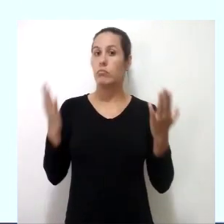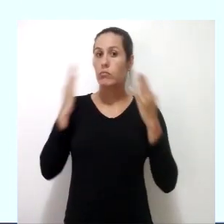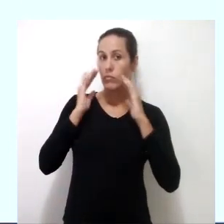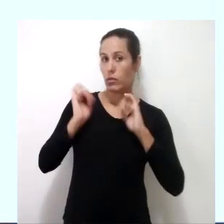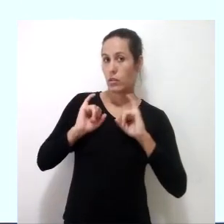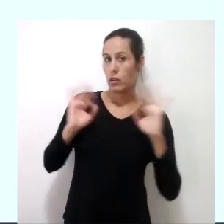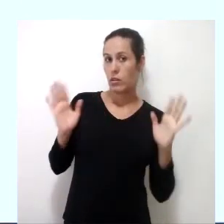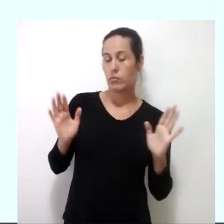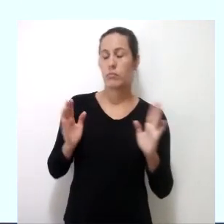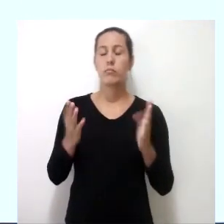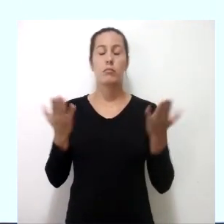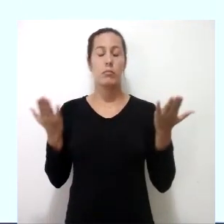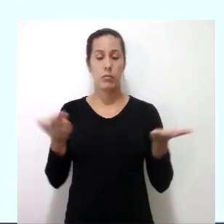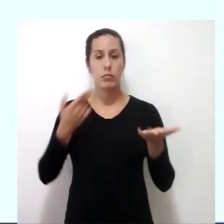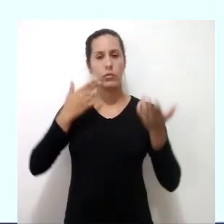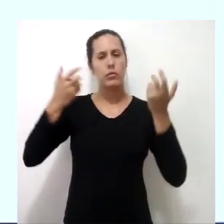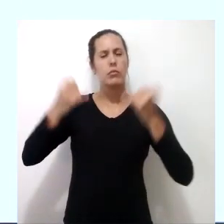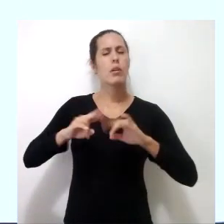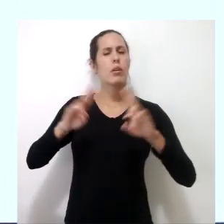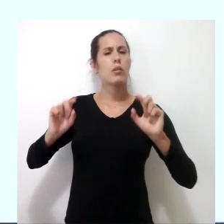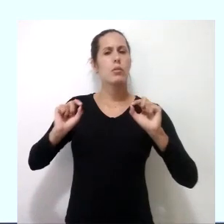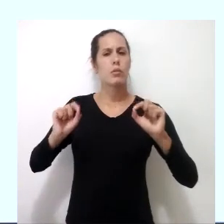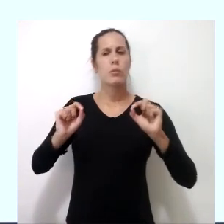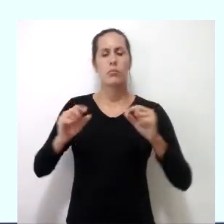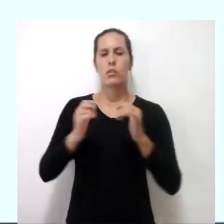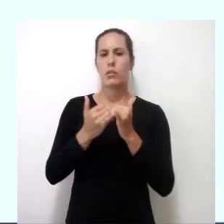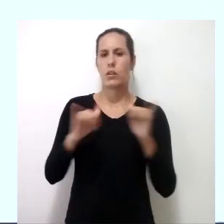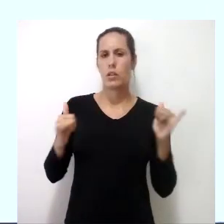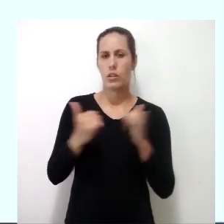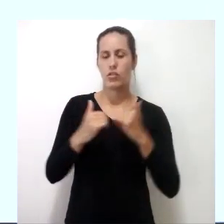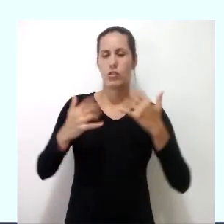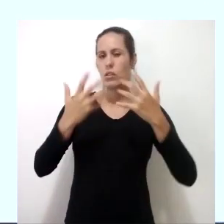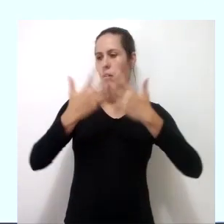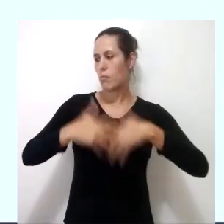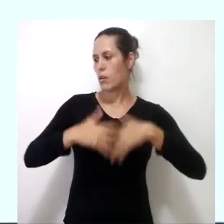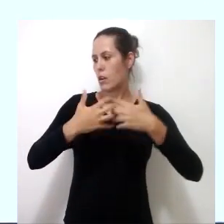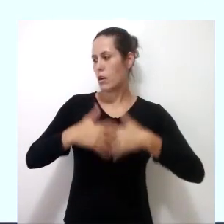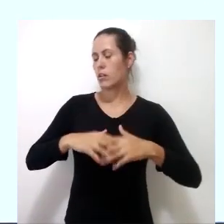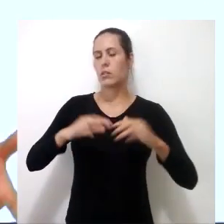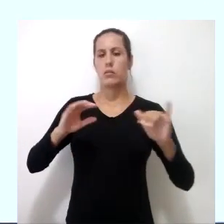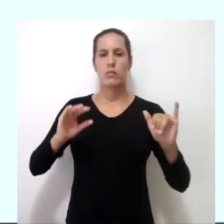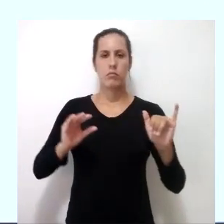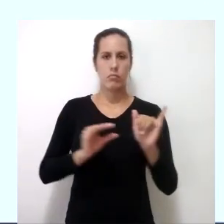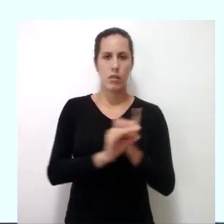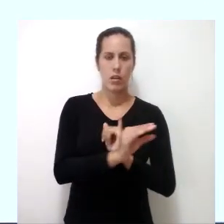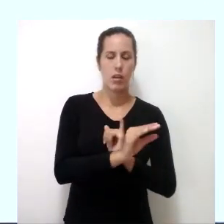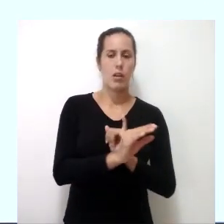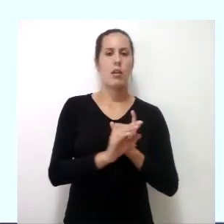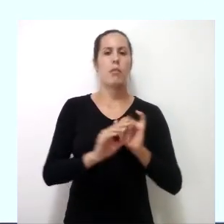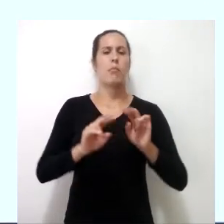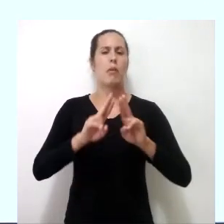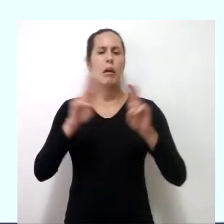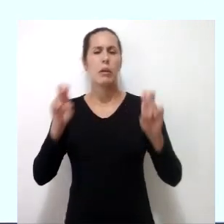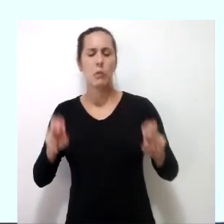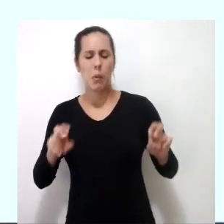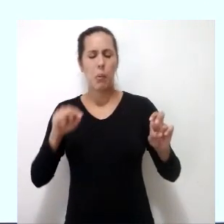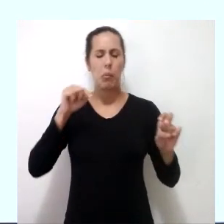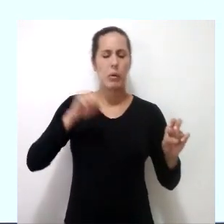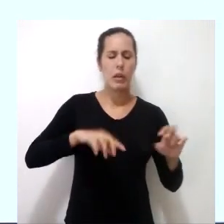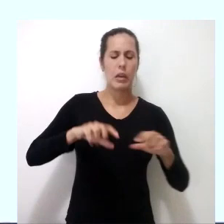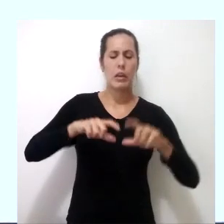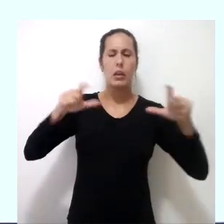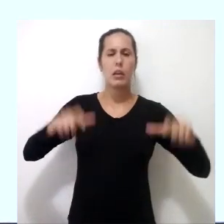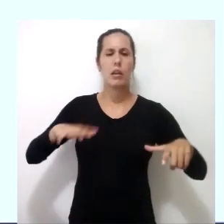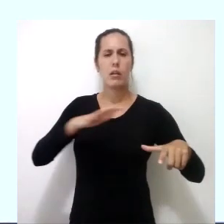para vocês sobre essa questão de energia, de máquinas térmicas, de energia potencial, de energia cinética, sobre